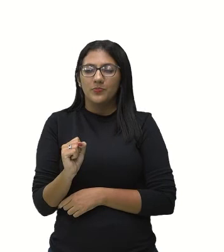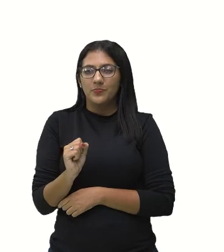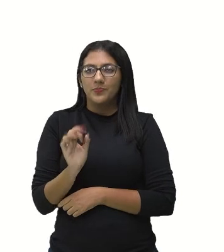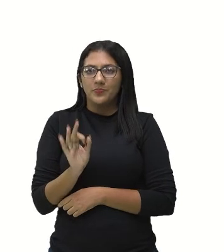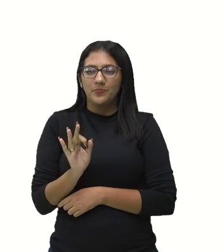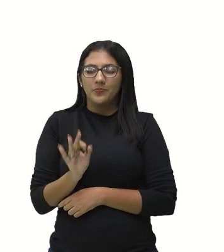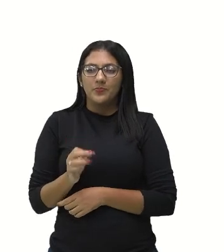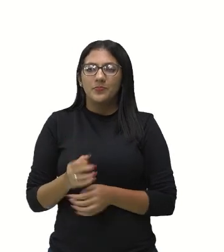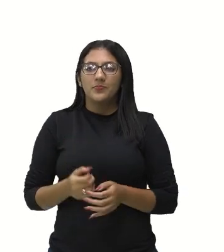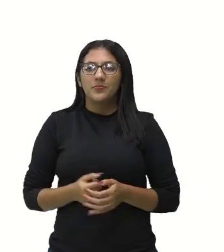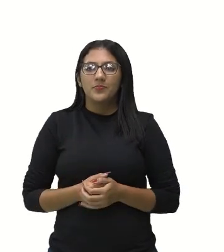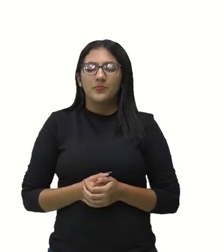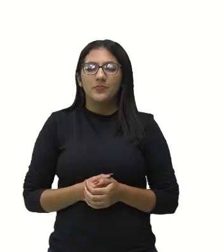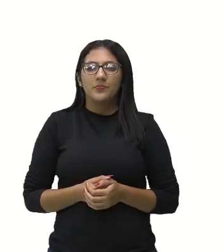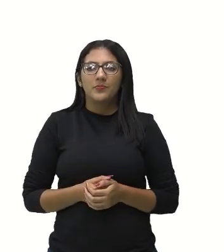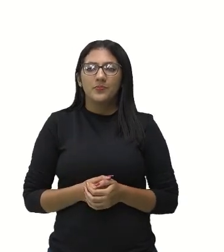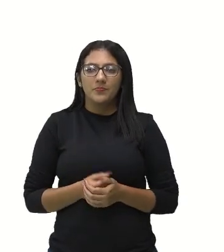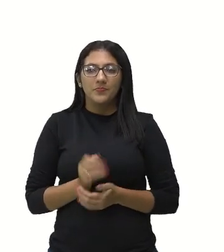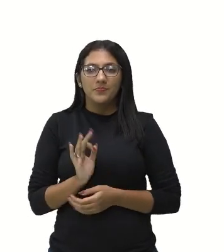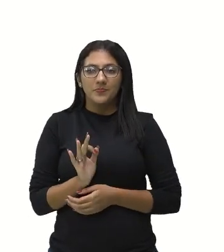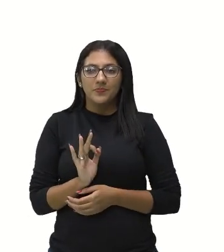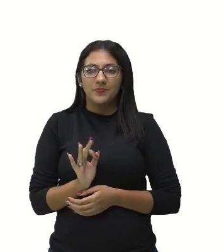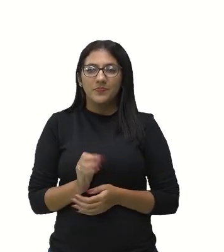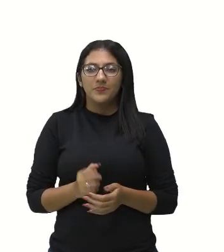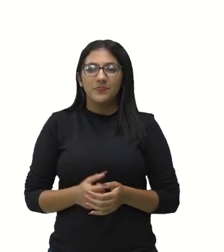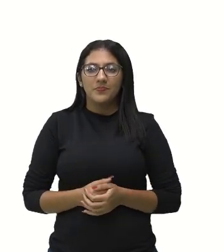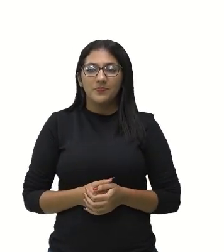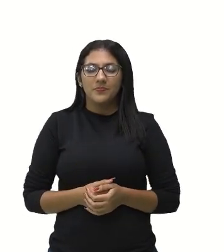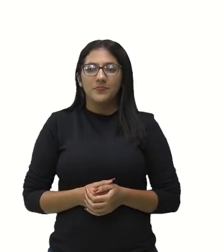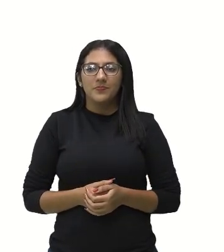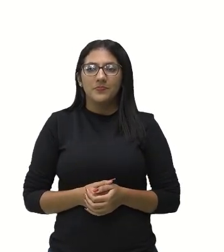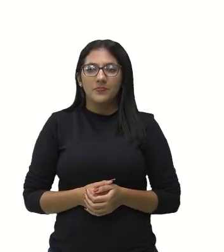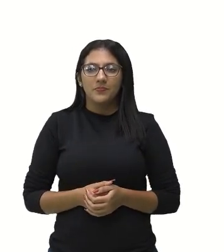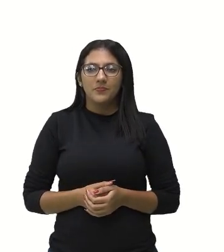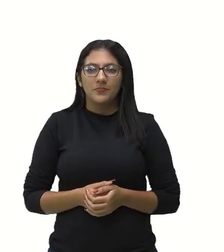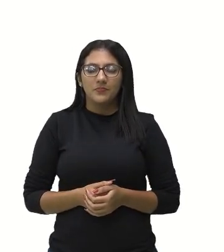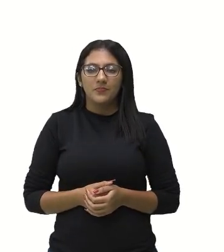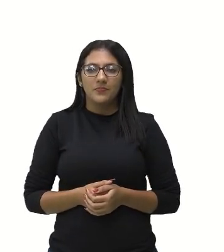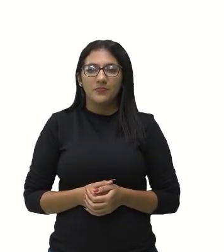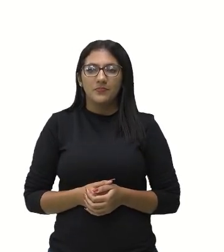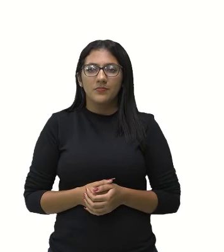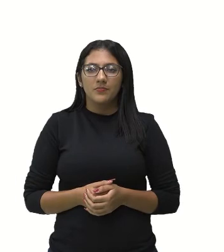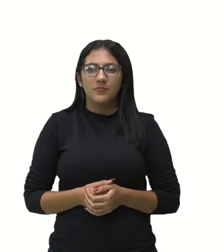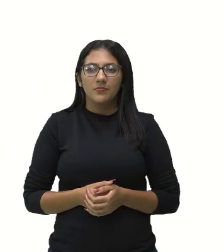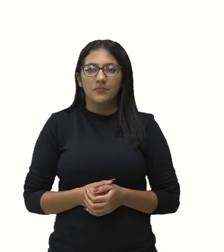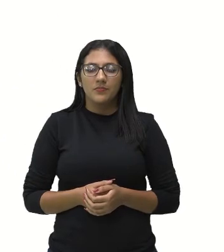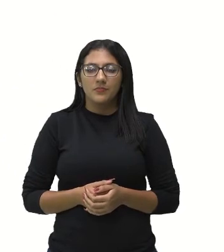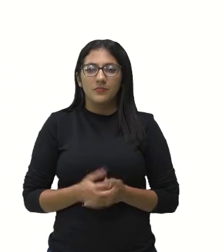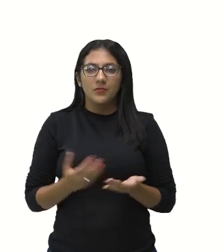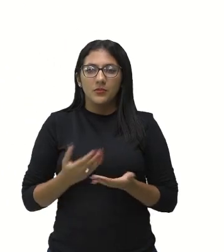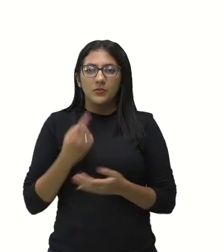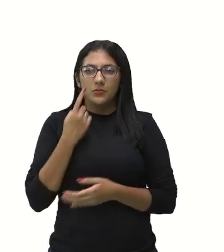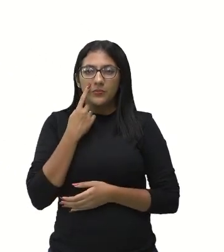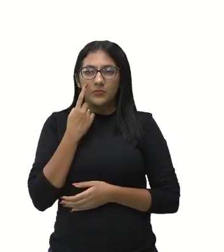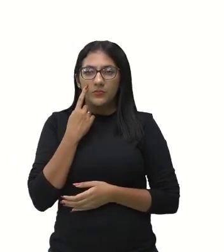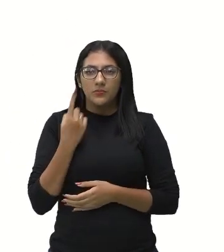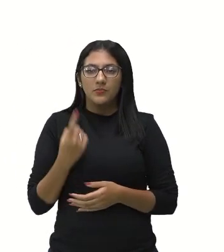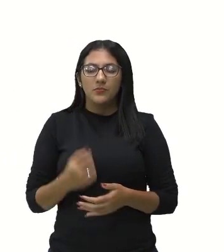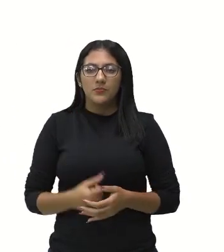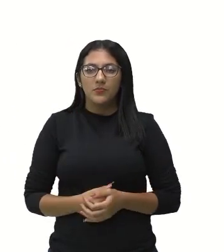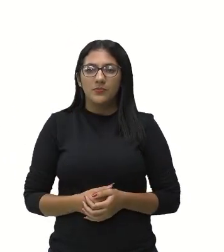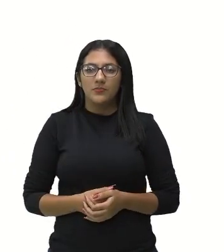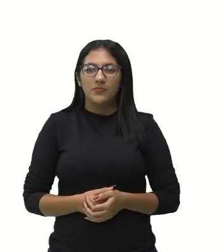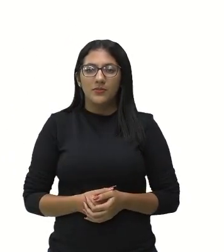18. Ok? Deixa eu trazer mais um pouquinho para cá, para não atrapalhar a transmissão de libras,